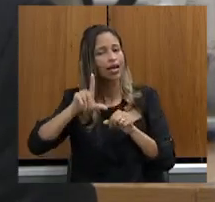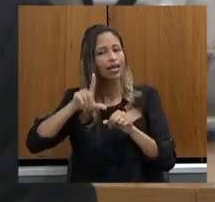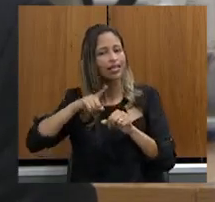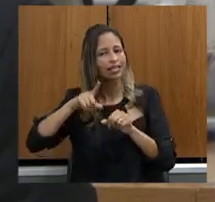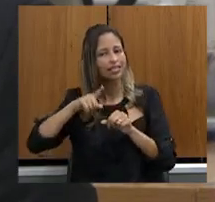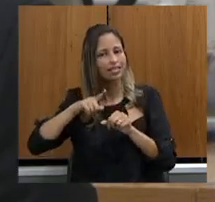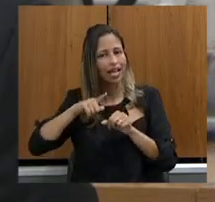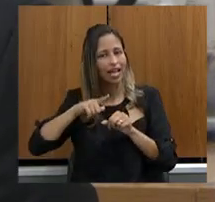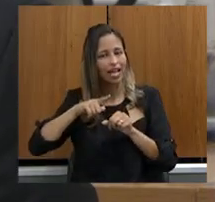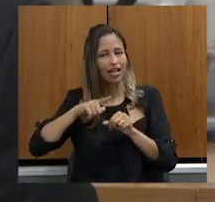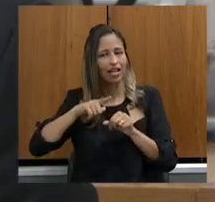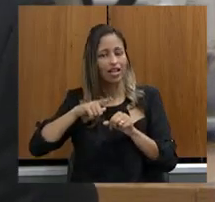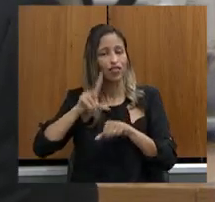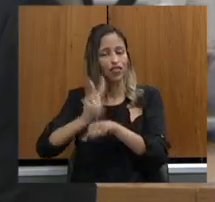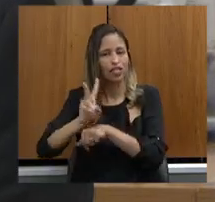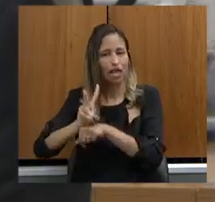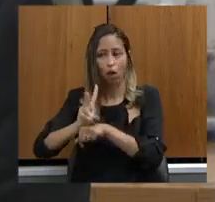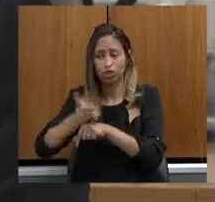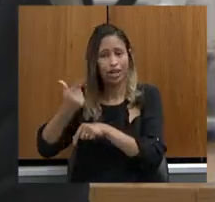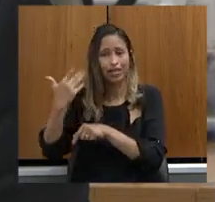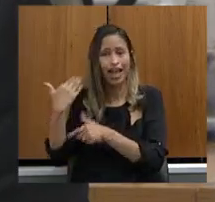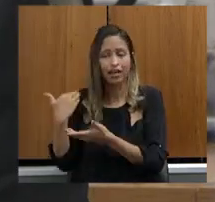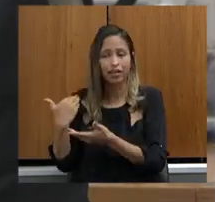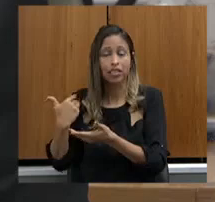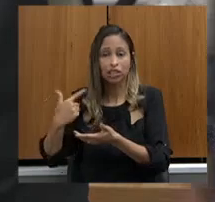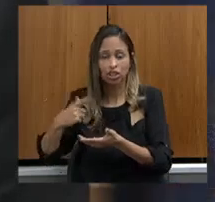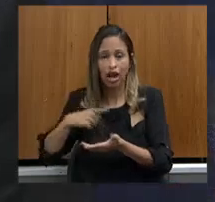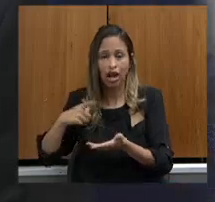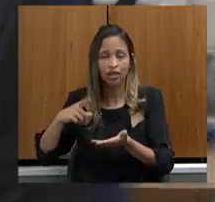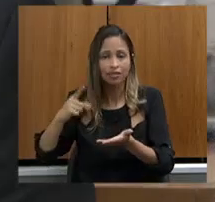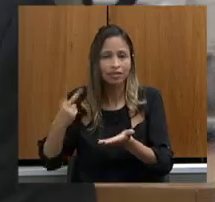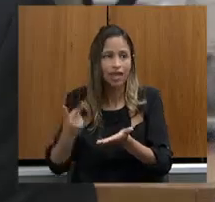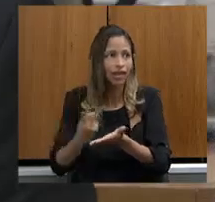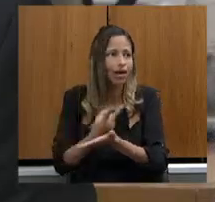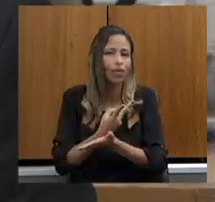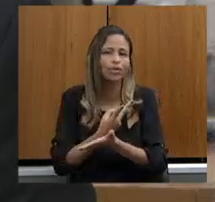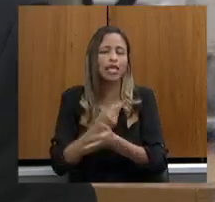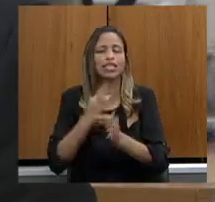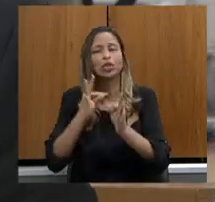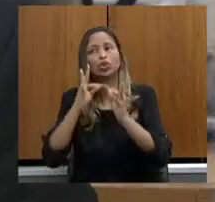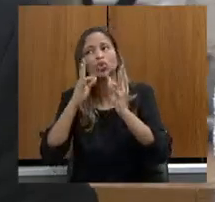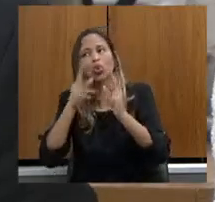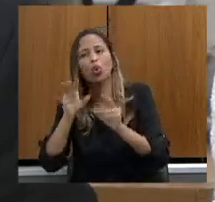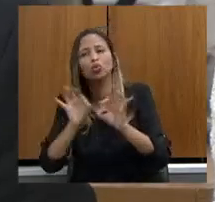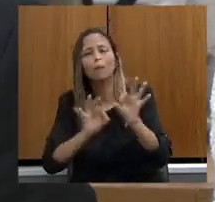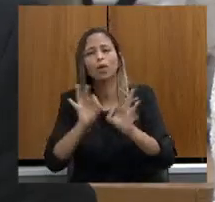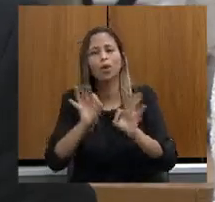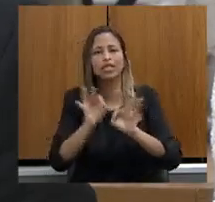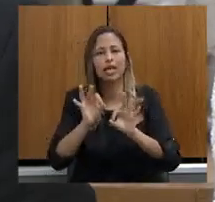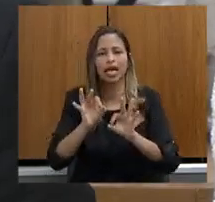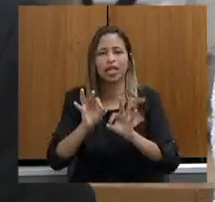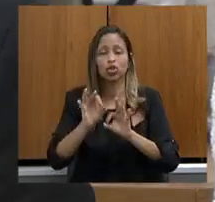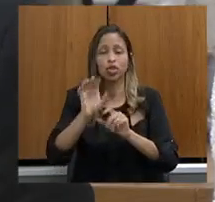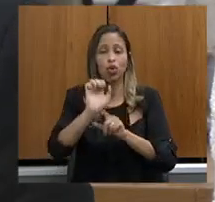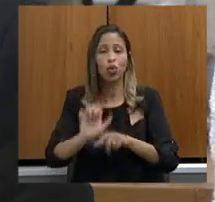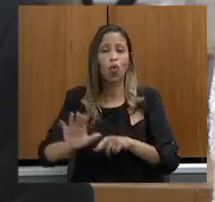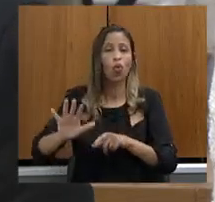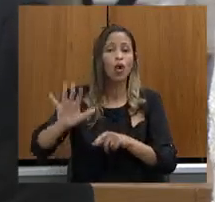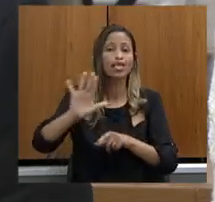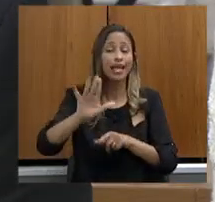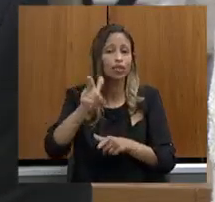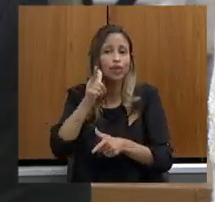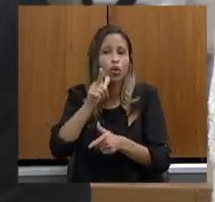no regime de recuperação fiscal vai comprometer completamente todo o processo de reequilíbrio que o estado vem